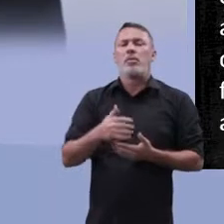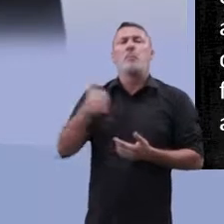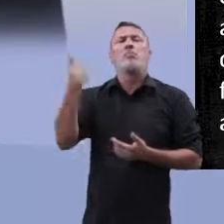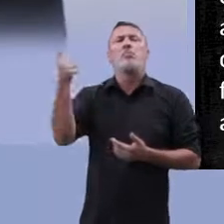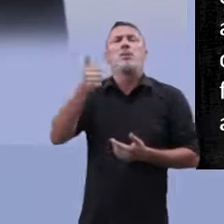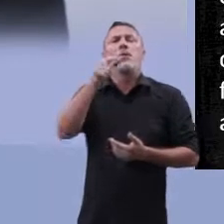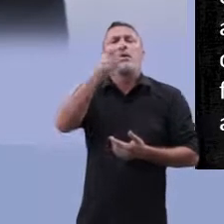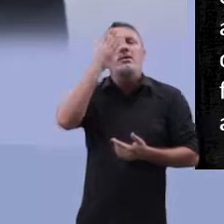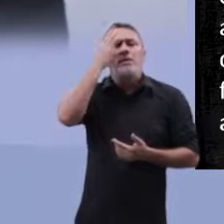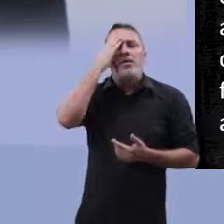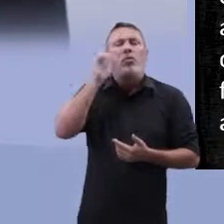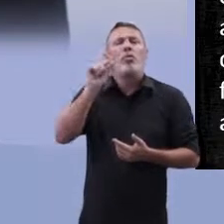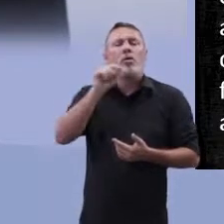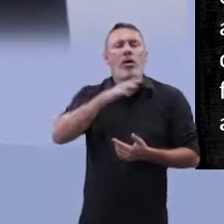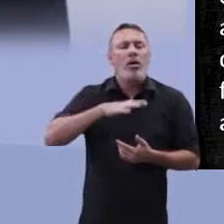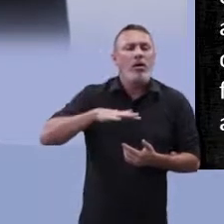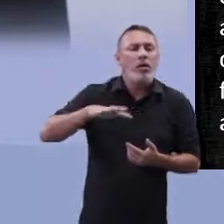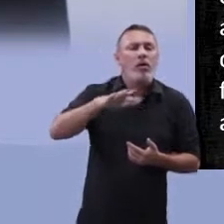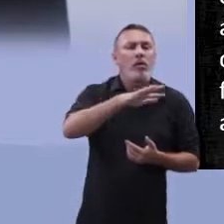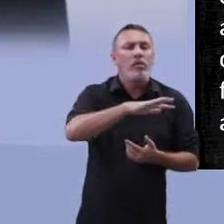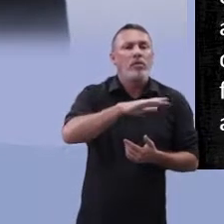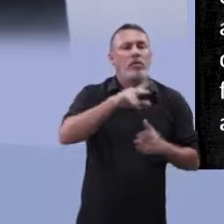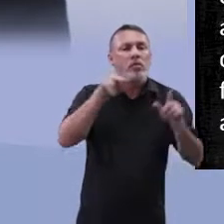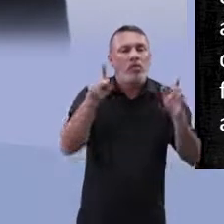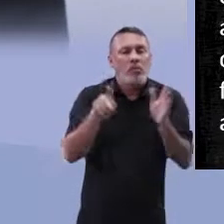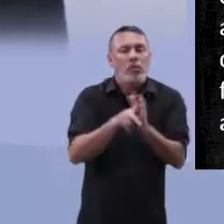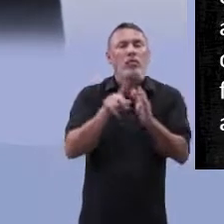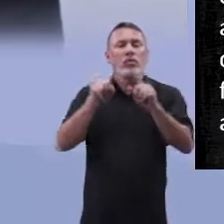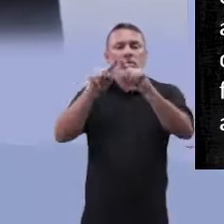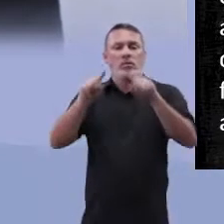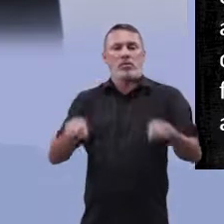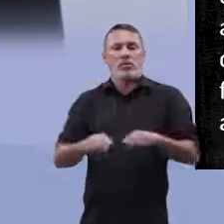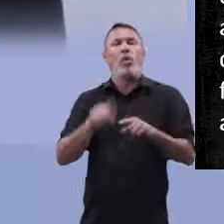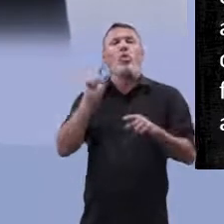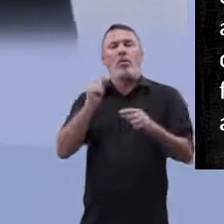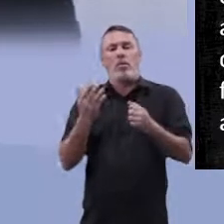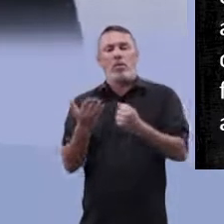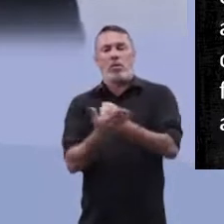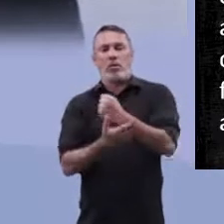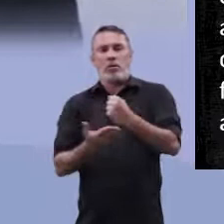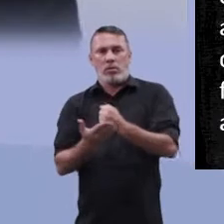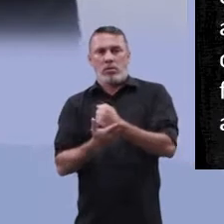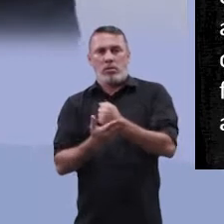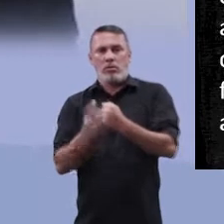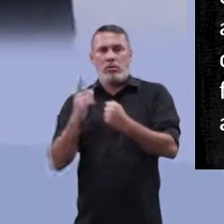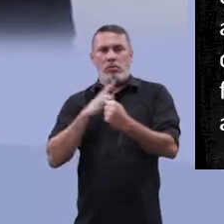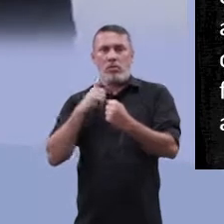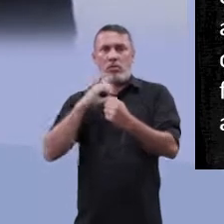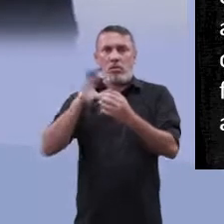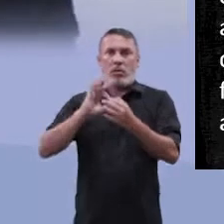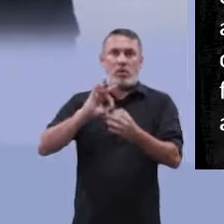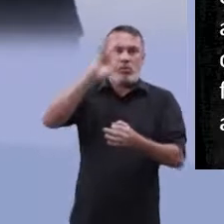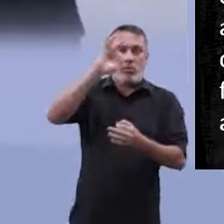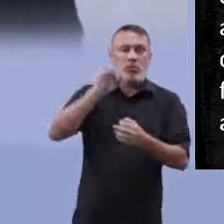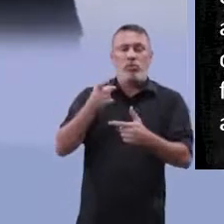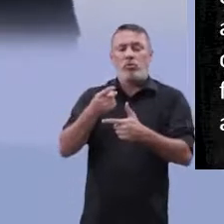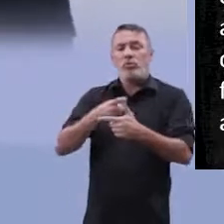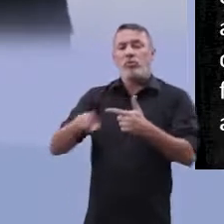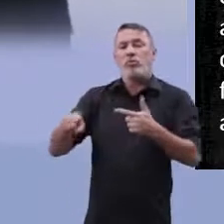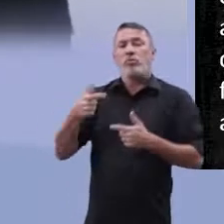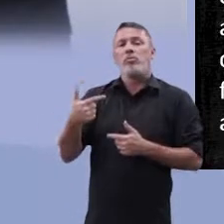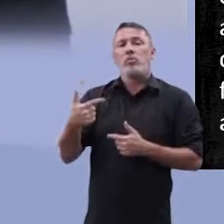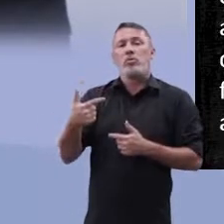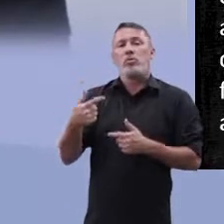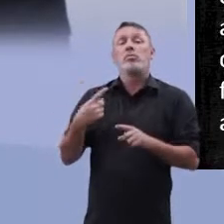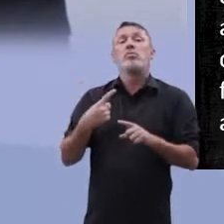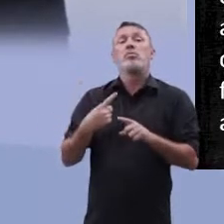você precisa, a primeira coisa que você precisa saber de áreas, a área do triângulo. Base vezes altura dividido por 2. Por